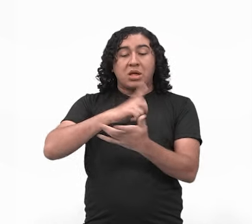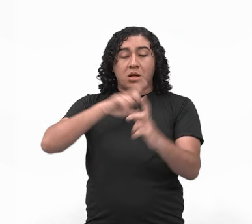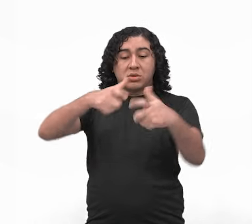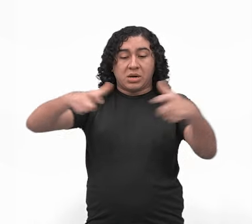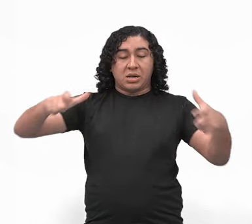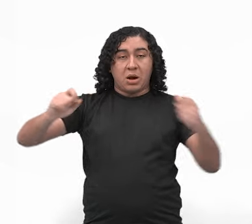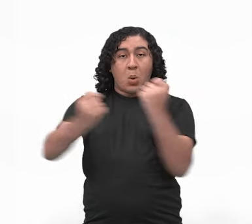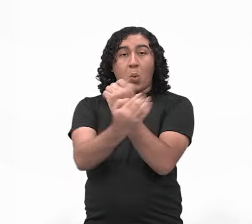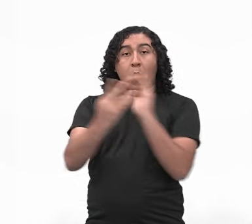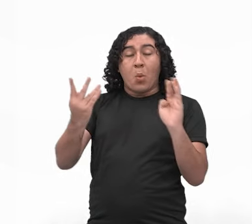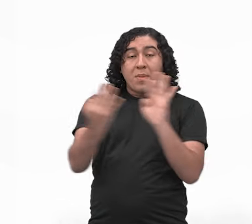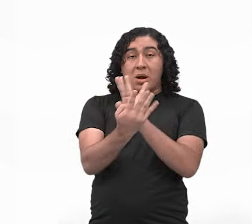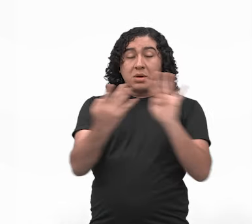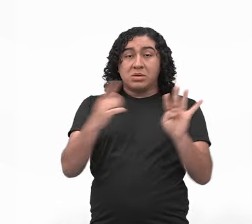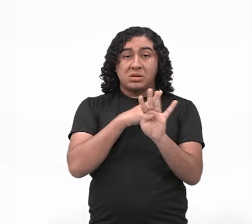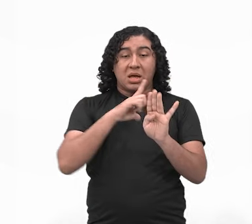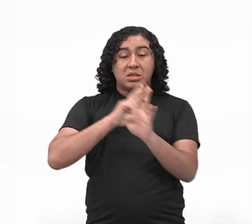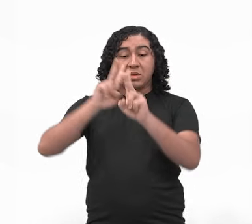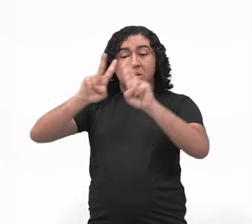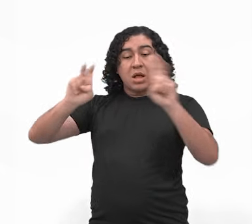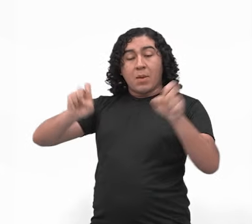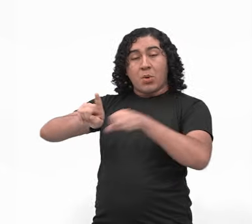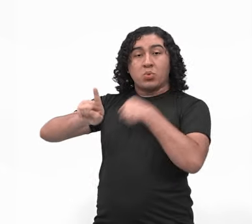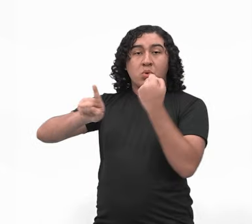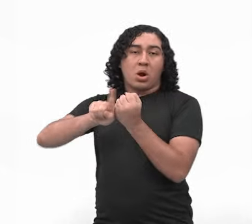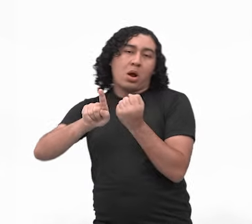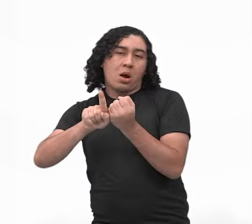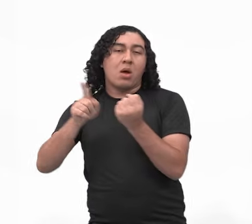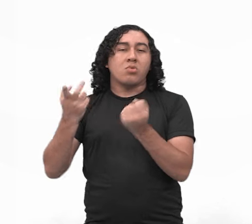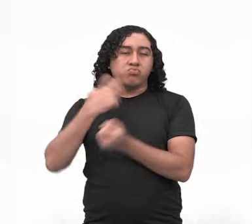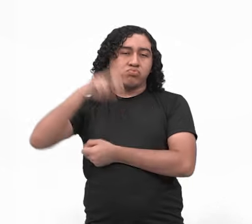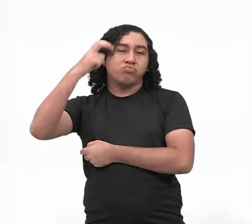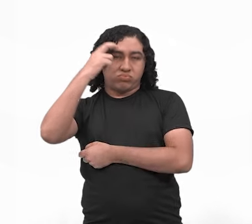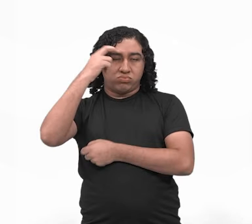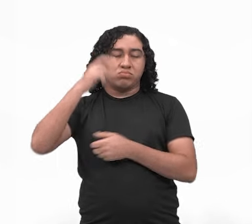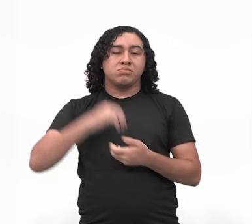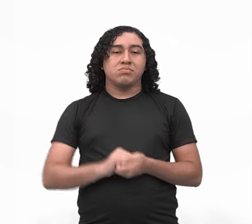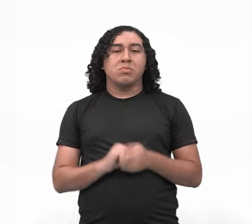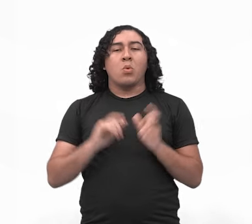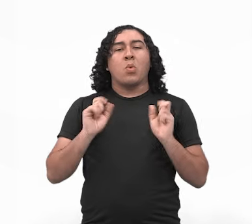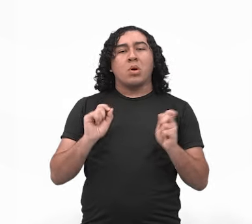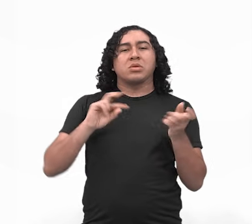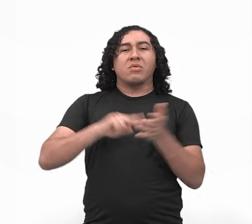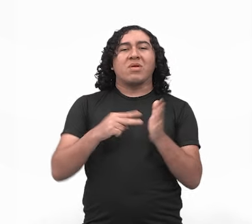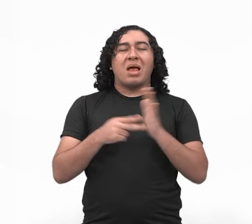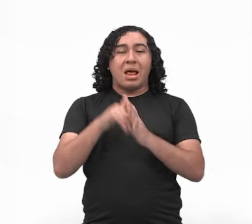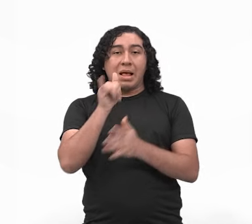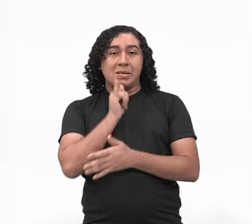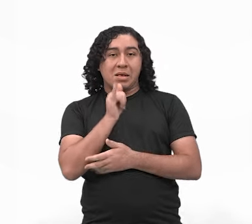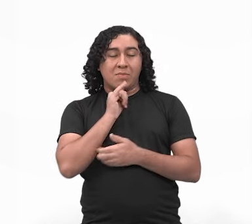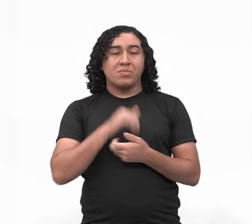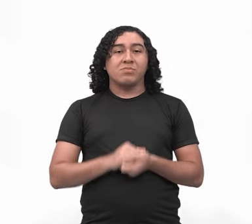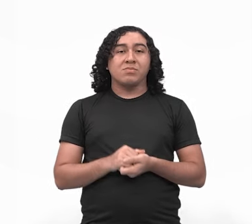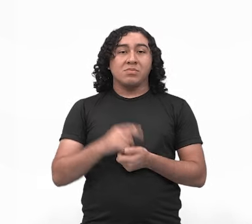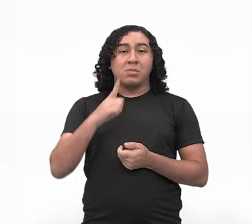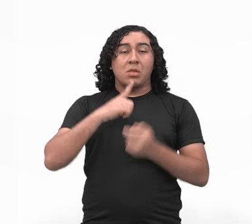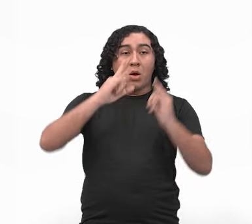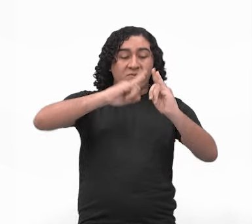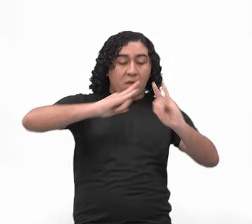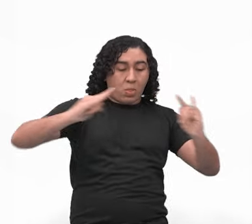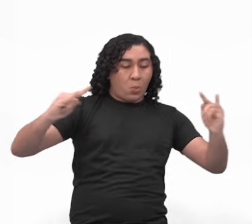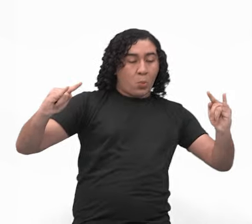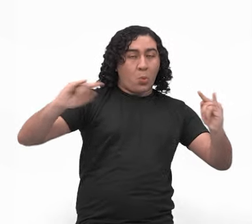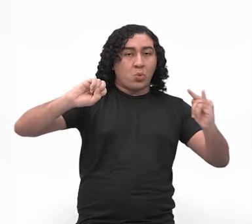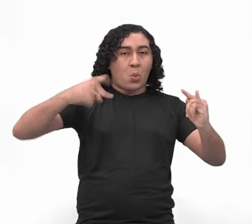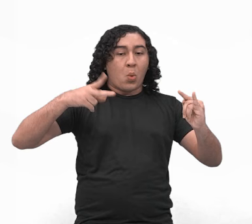temas sociais e culturais. E o que, é que são essas instalações que nós já vimos? Vamos dizer, ele pega um viaduto, uma ponte, ou quem sabe mesmo